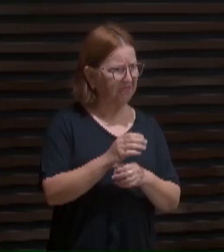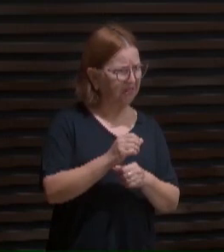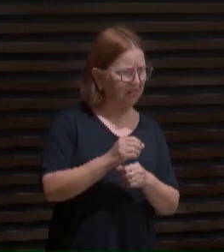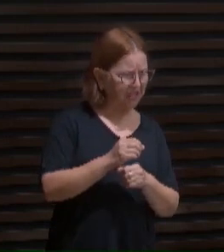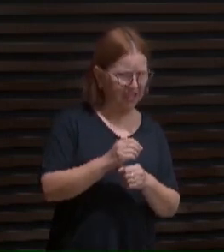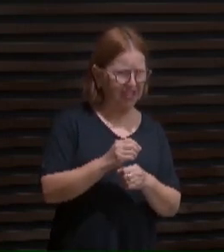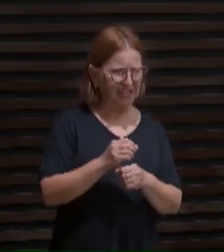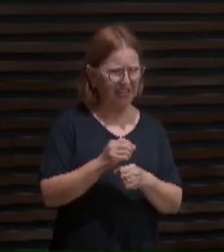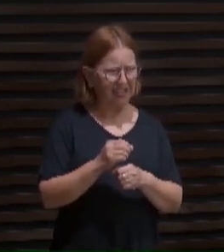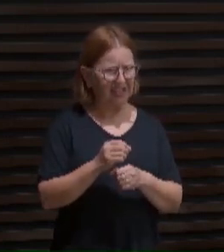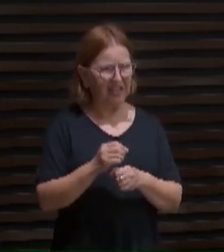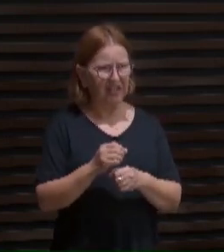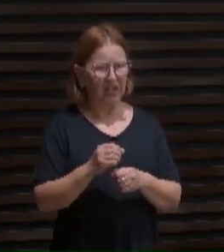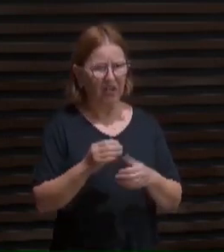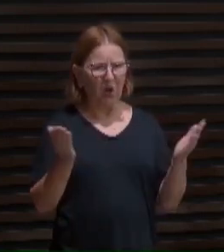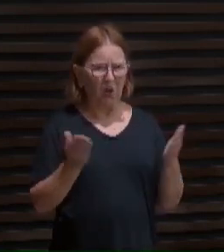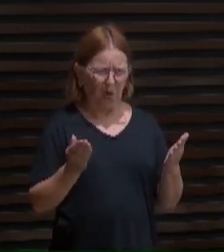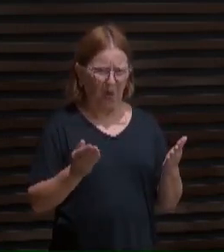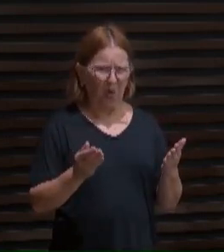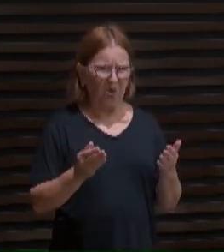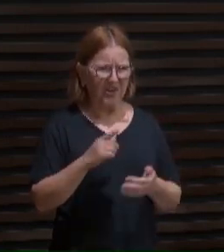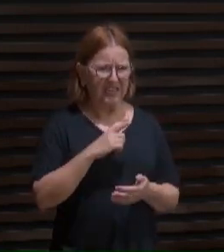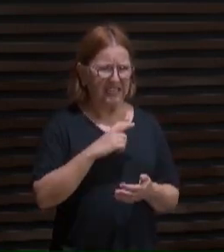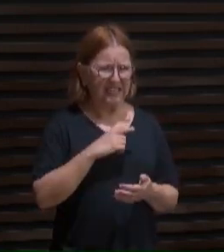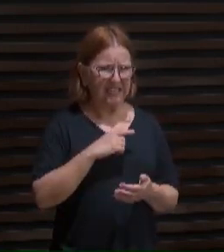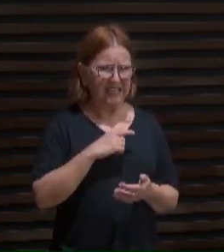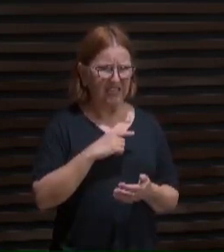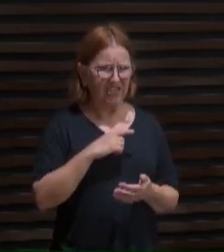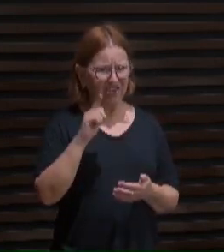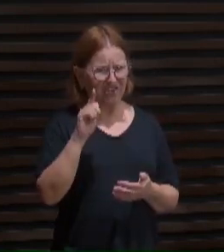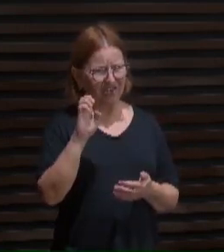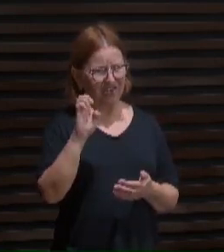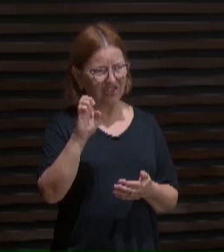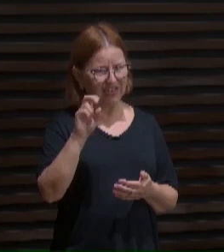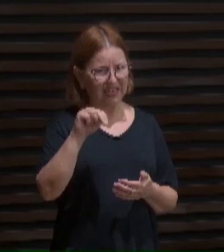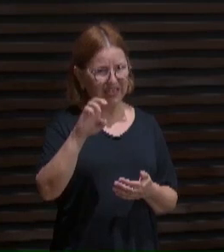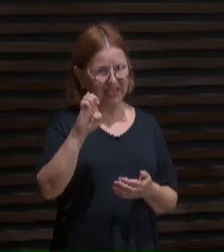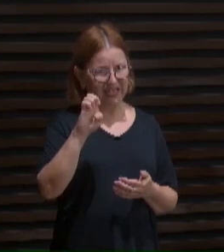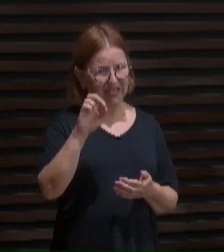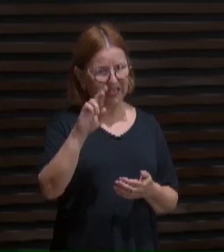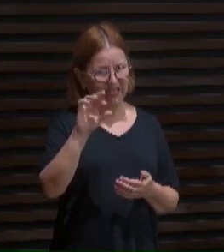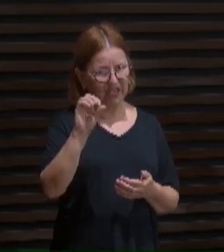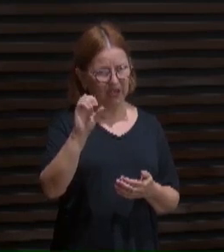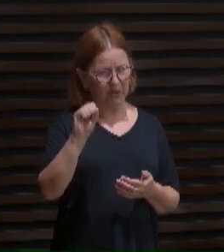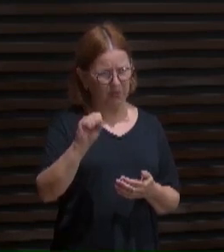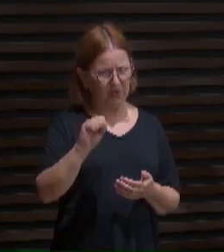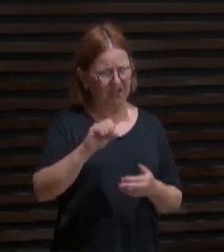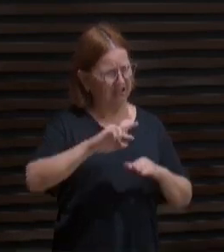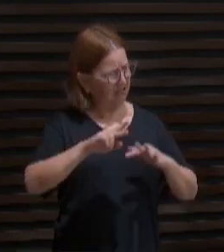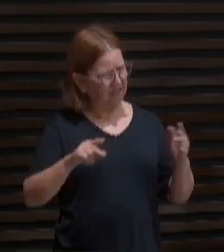Existem diversas identidades de gêneros diferentes, incluindo masculino e